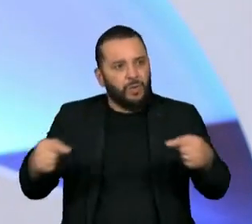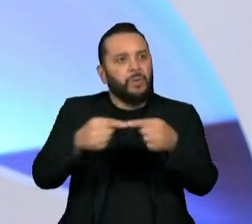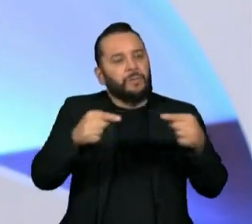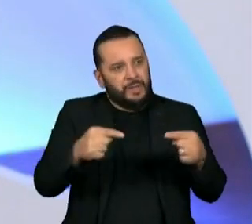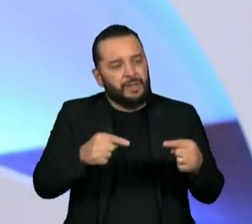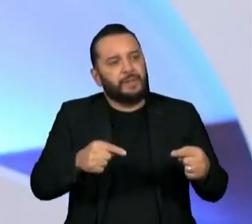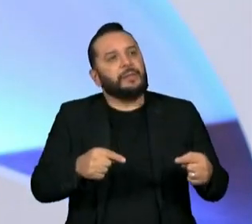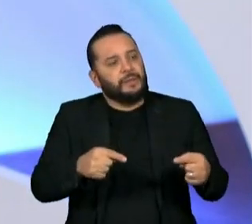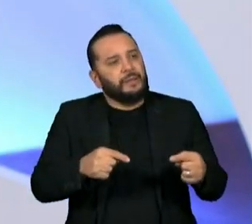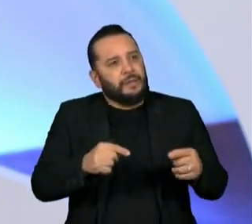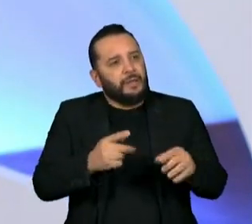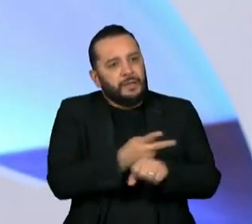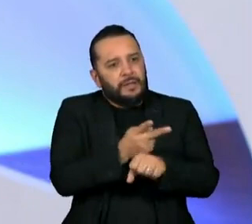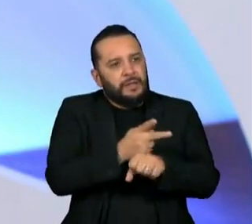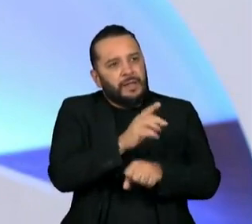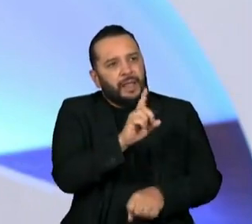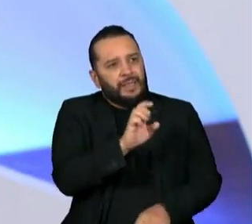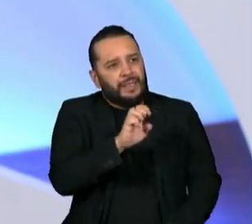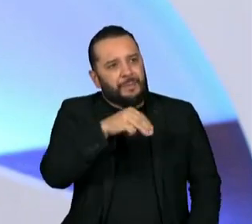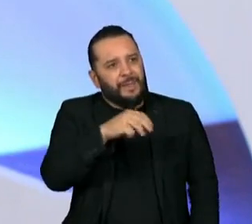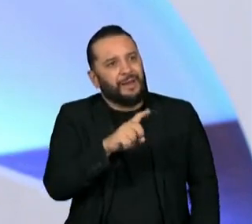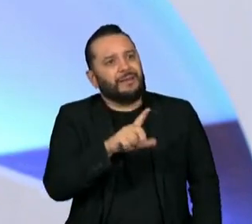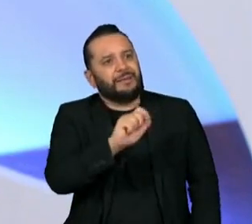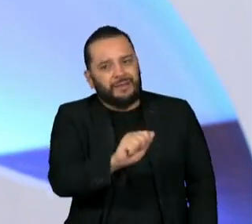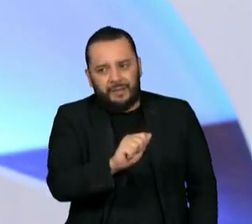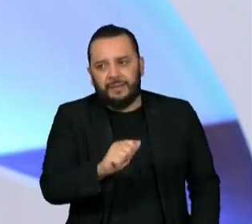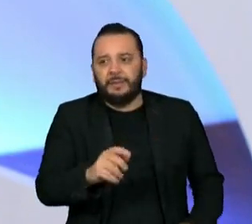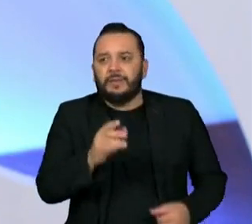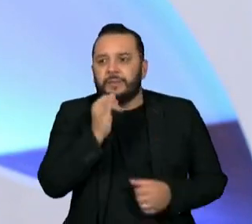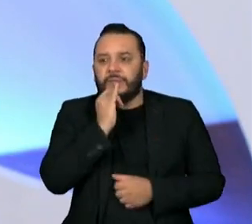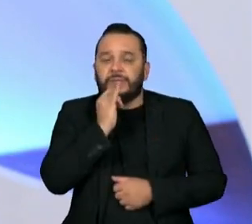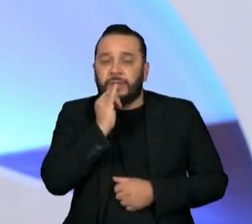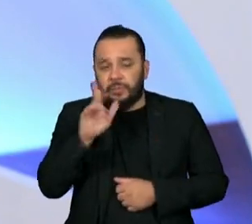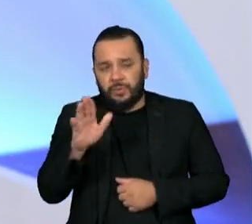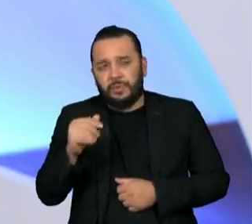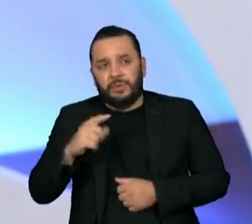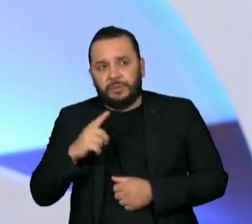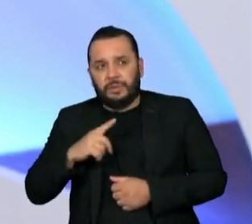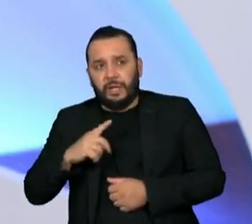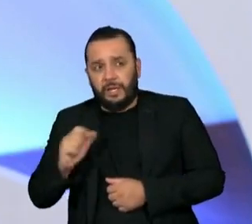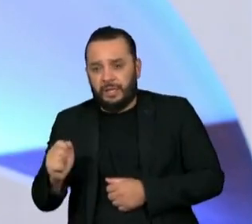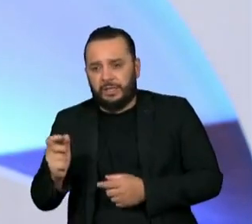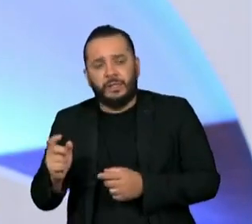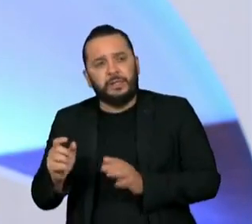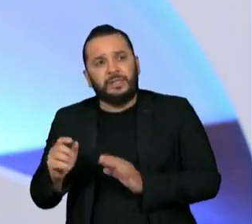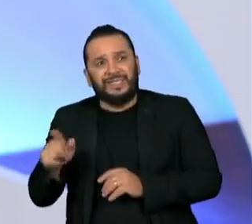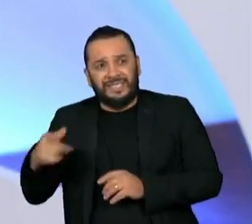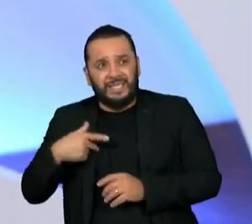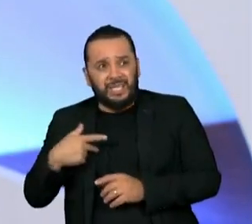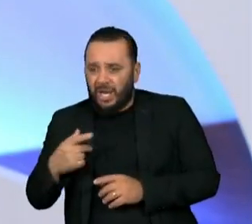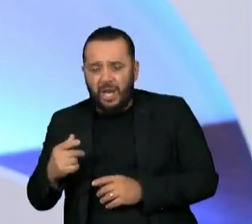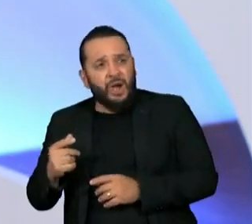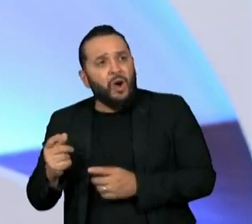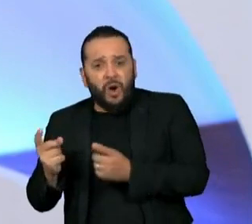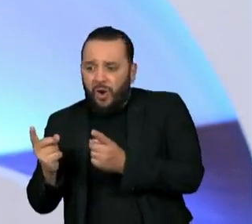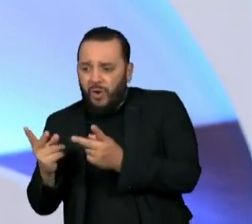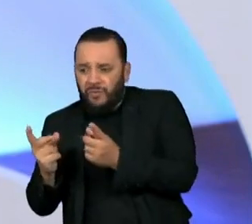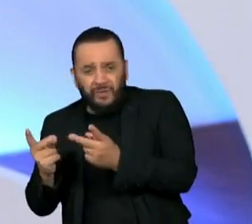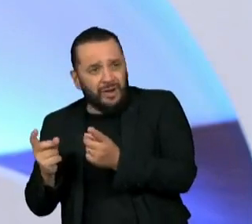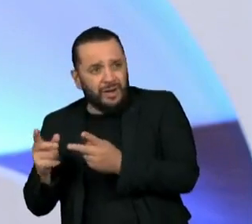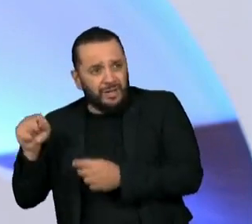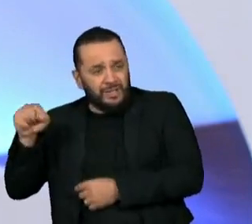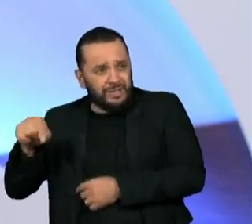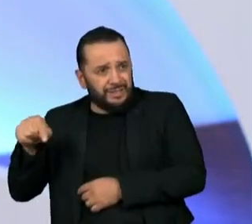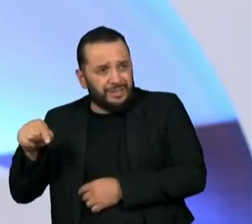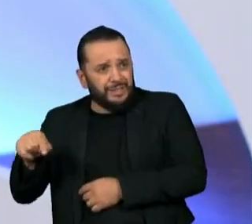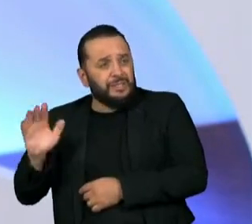faz seja porque não tem capacidade ociosa seja por terem problemas da da cadeia de suprimento da oferta que haja